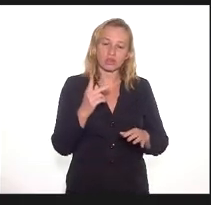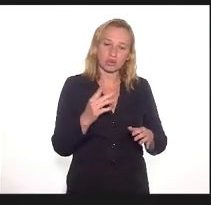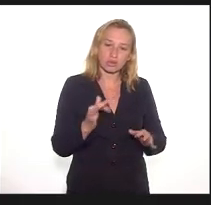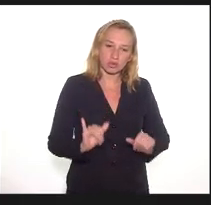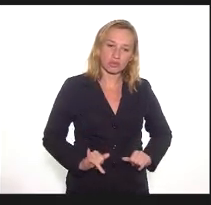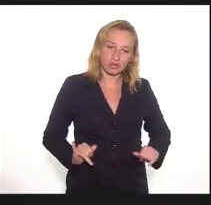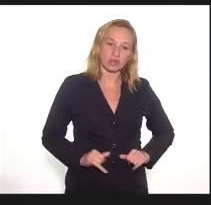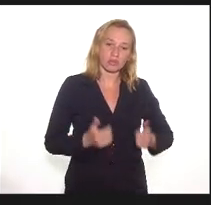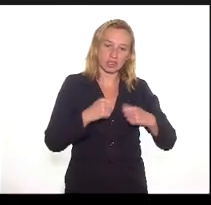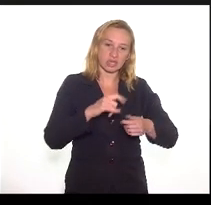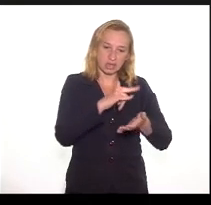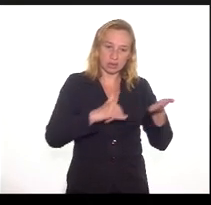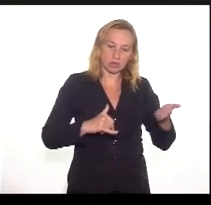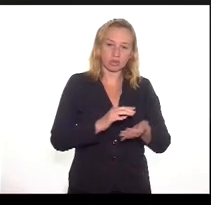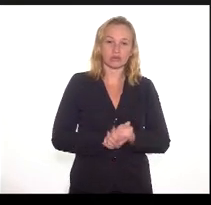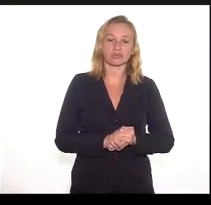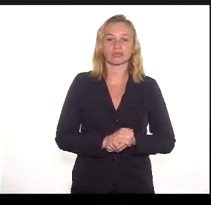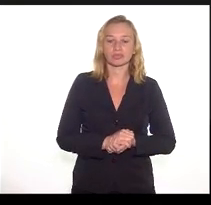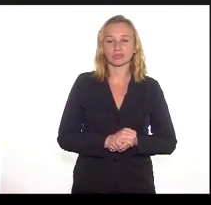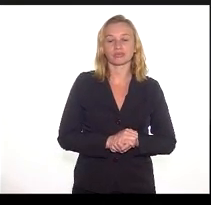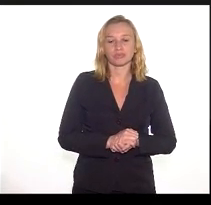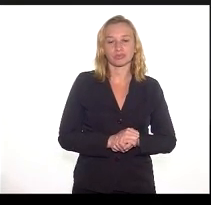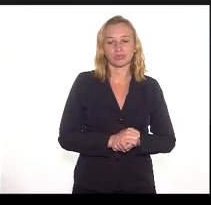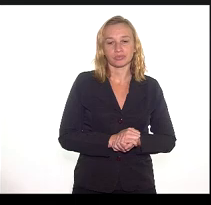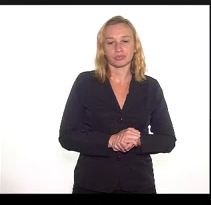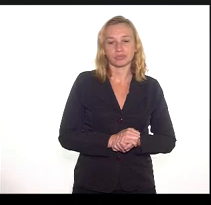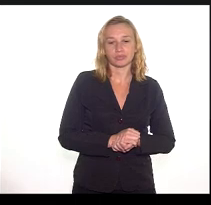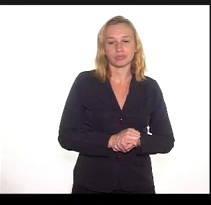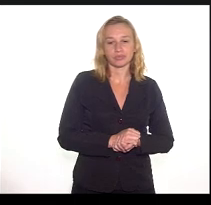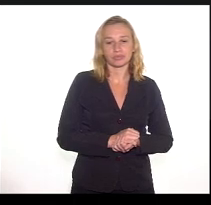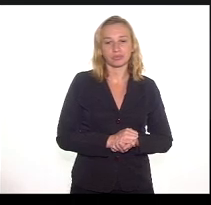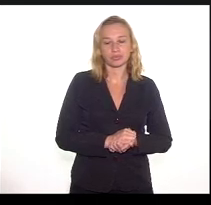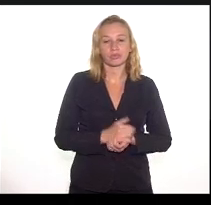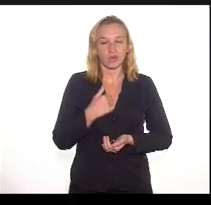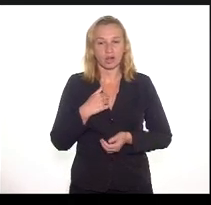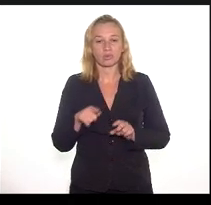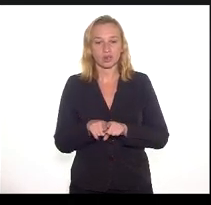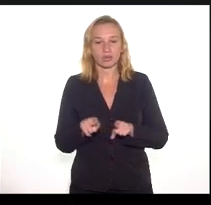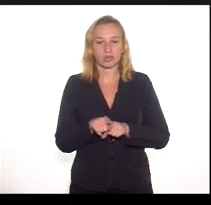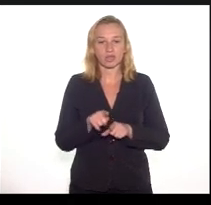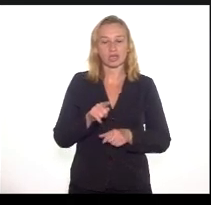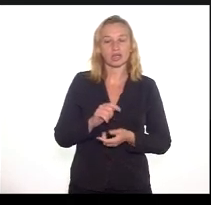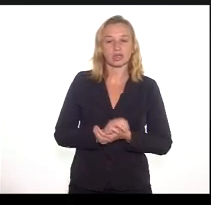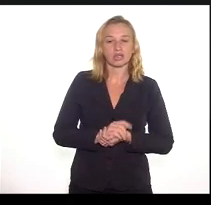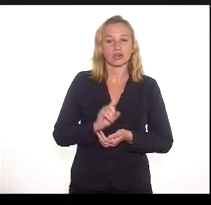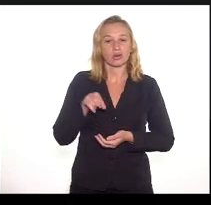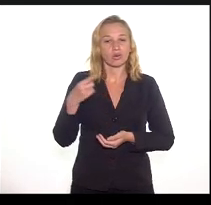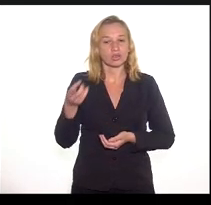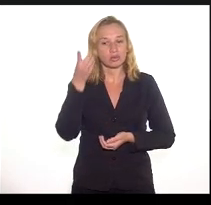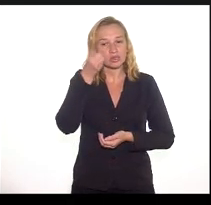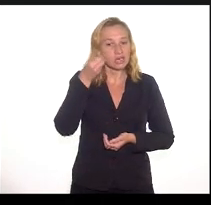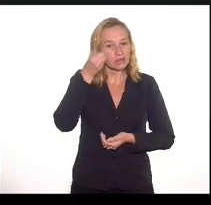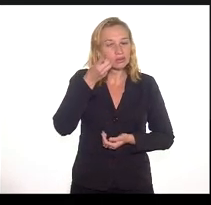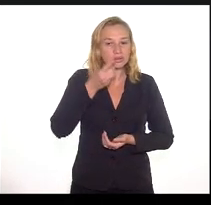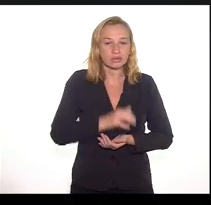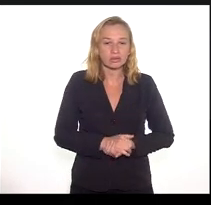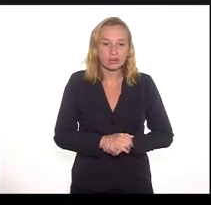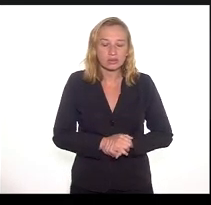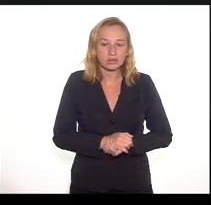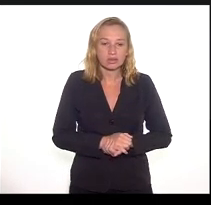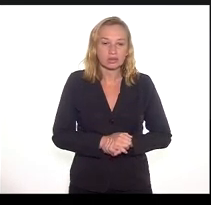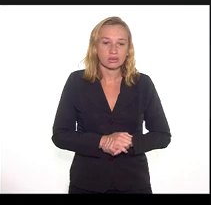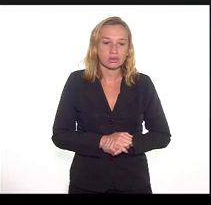documento. Mais algum deputado? Eu também solicito a coautoria, deputado Jair Bittencourt. Mais algum deputado? Ou